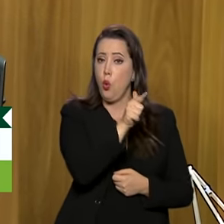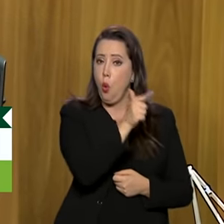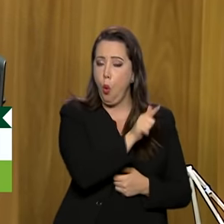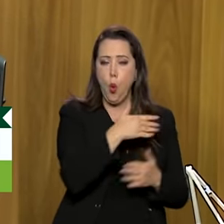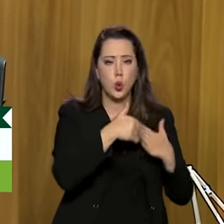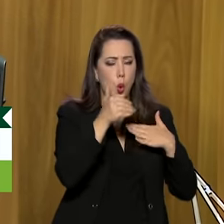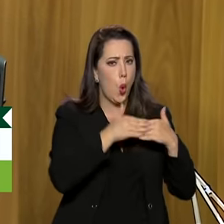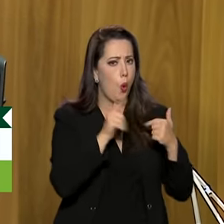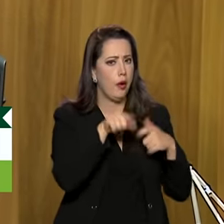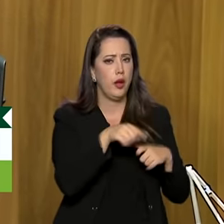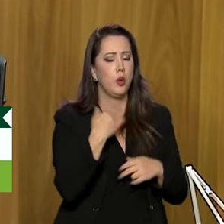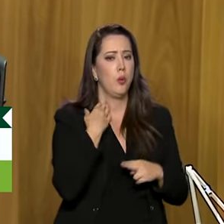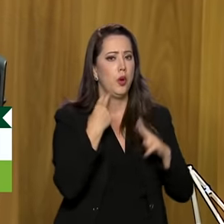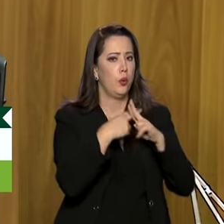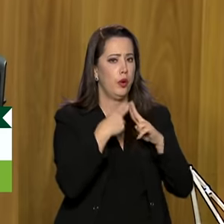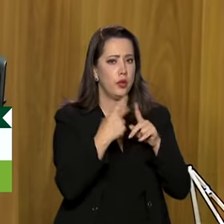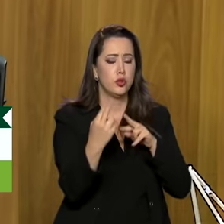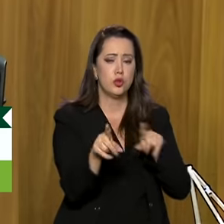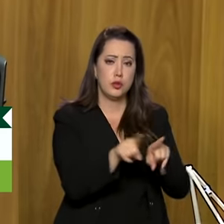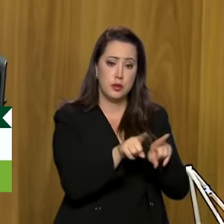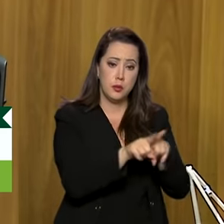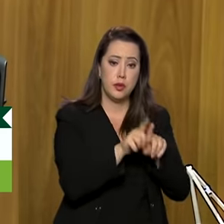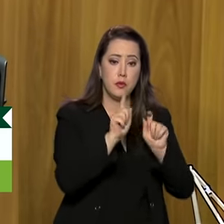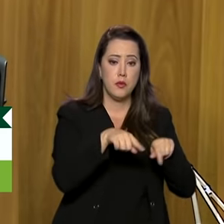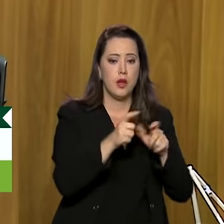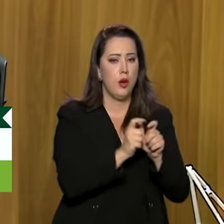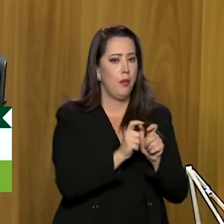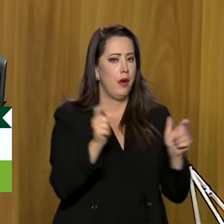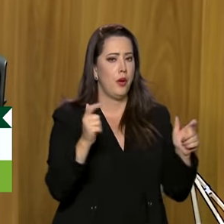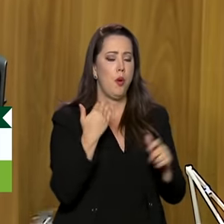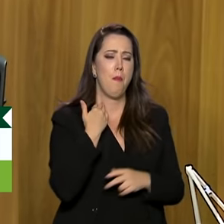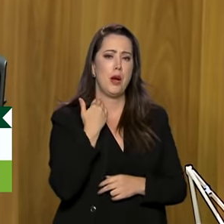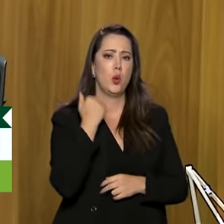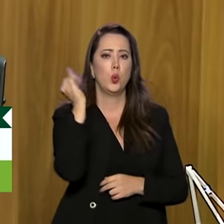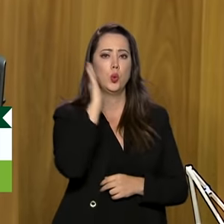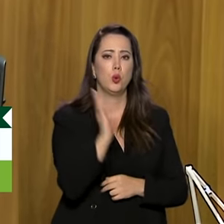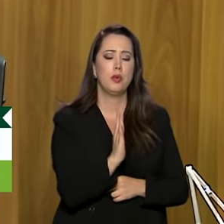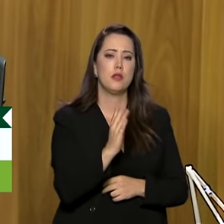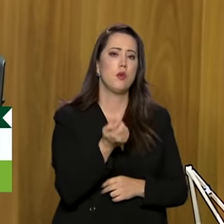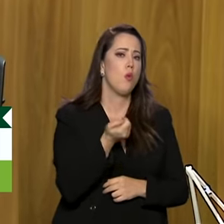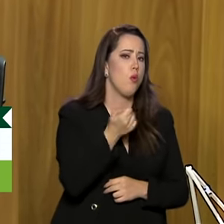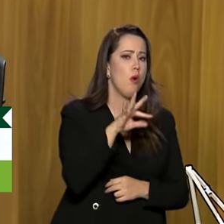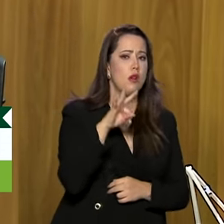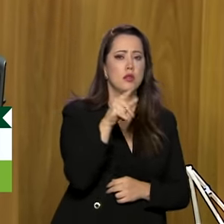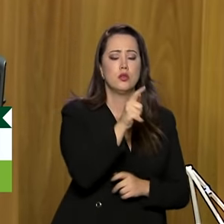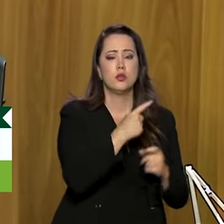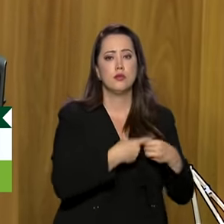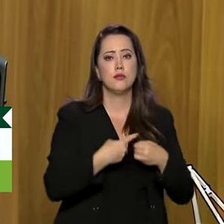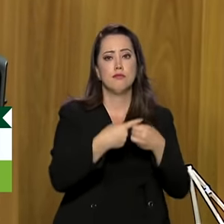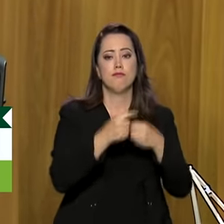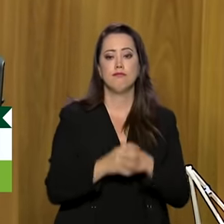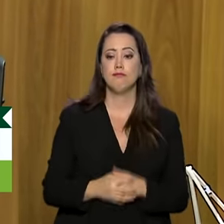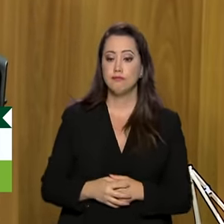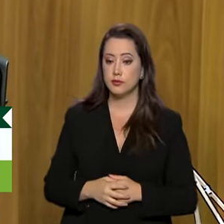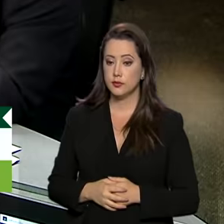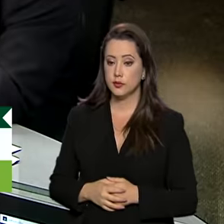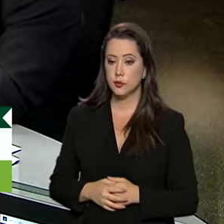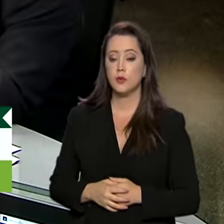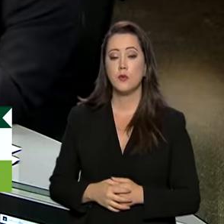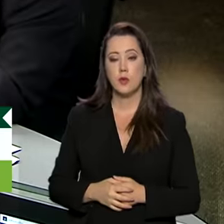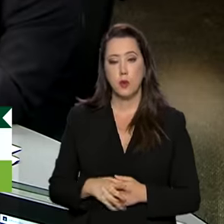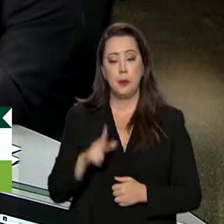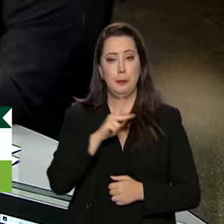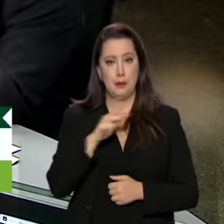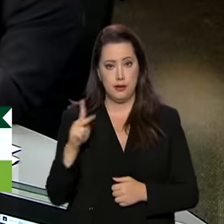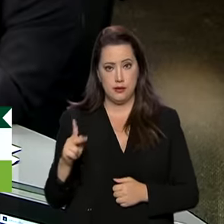conta qualquer da Caixa Econômica Federal que é o maior Banco do Brasil está em quase todas as cidades Presidente